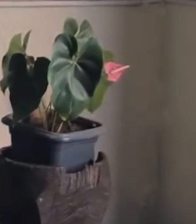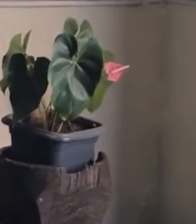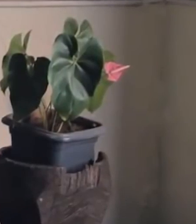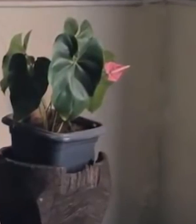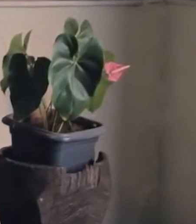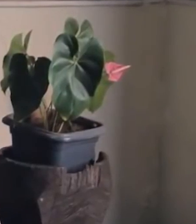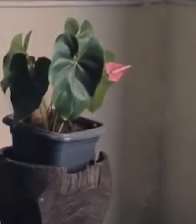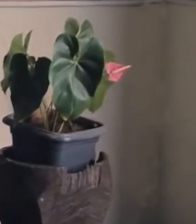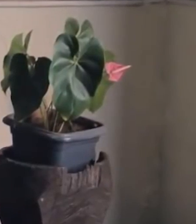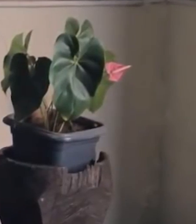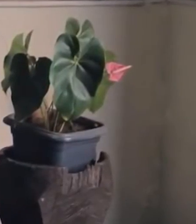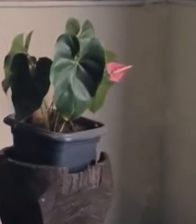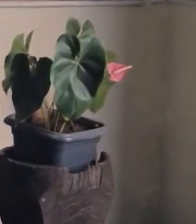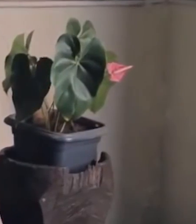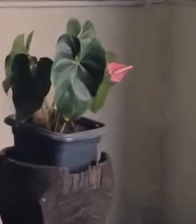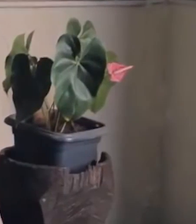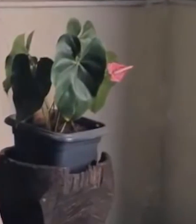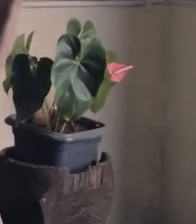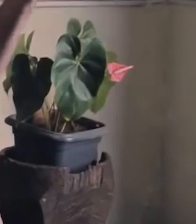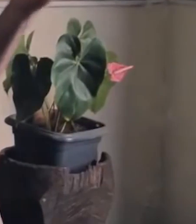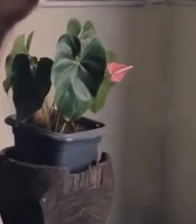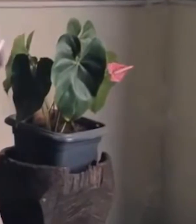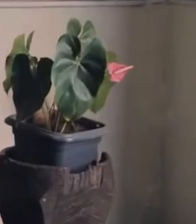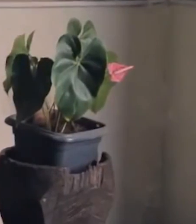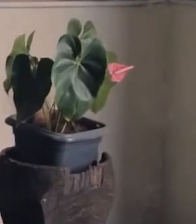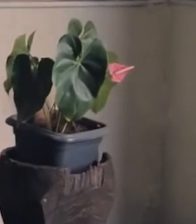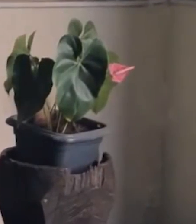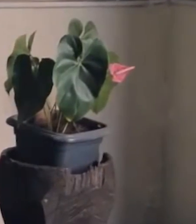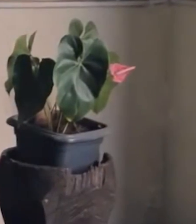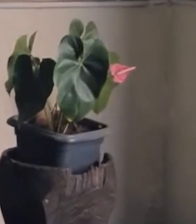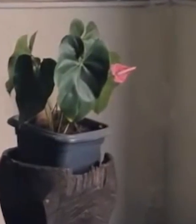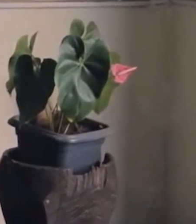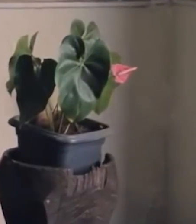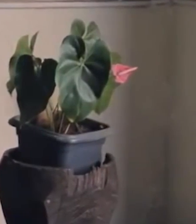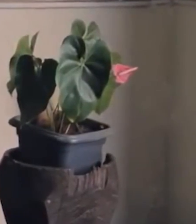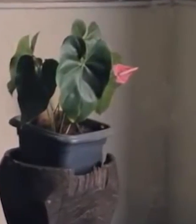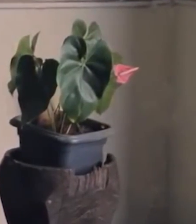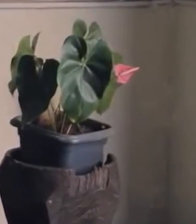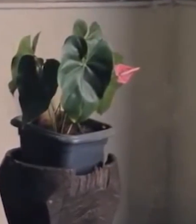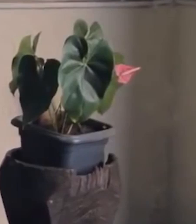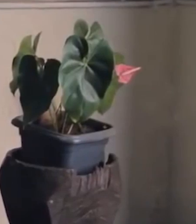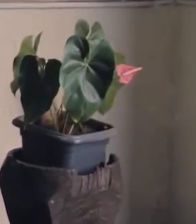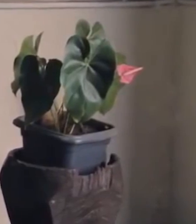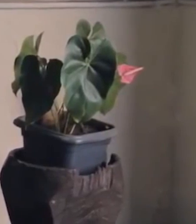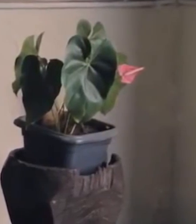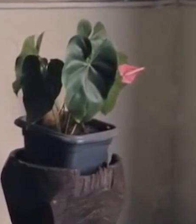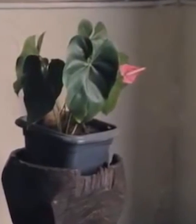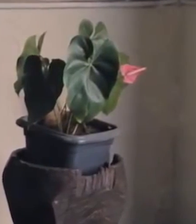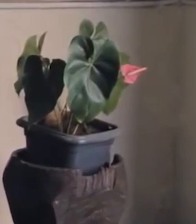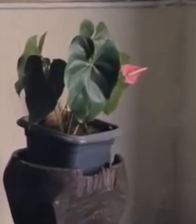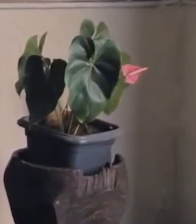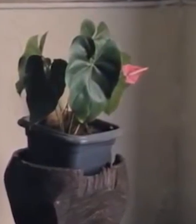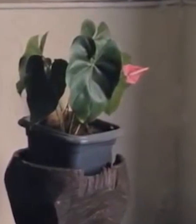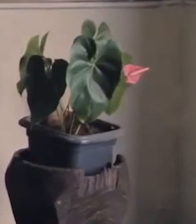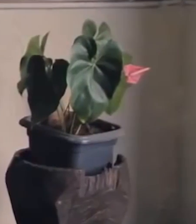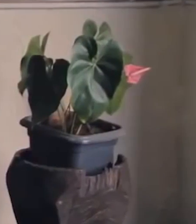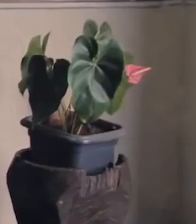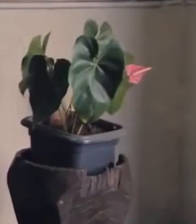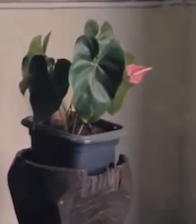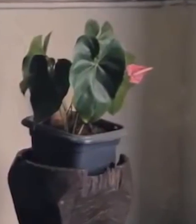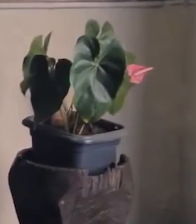bateu nele, né, e aquela gritaria toda, ele saiu rolando pelas escadas, foi